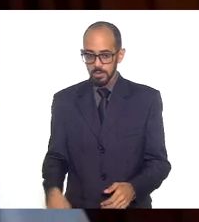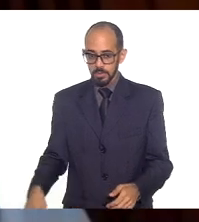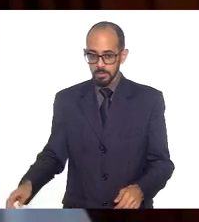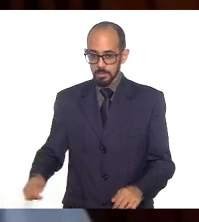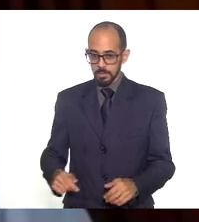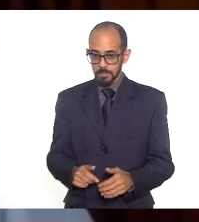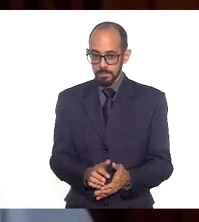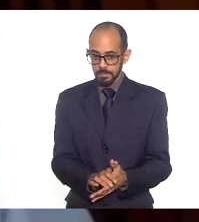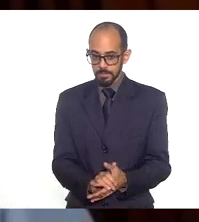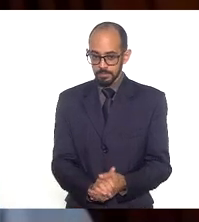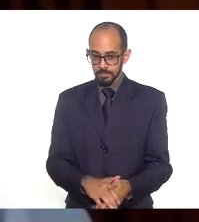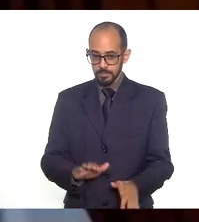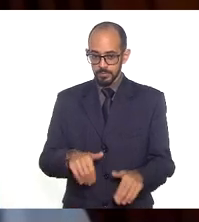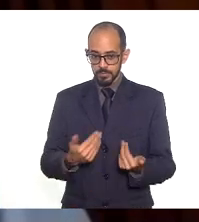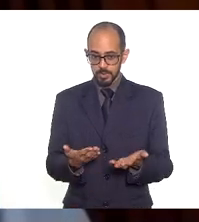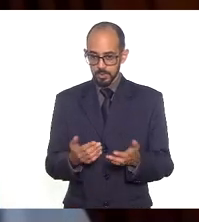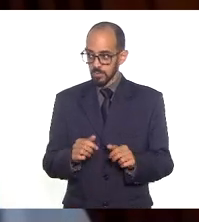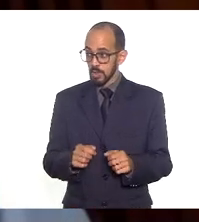constitucionalidade.